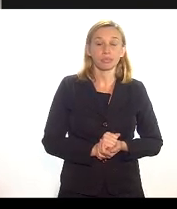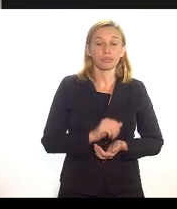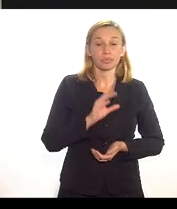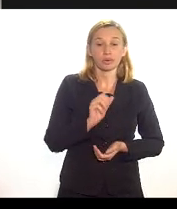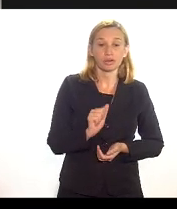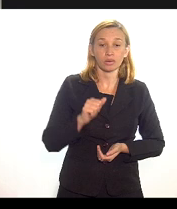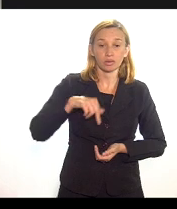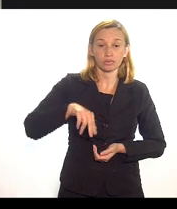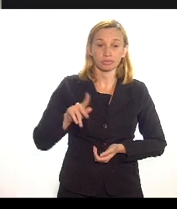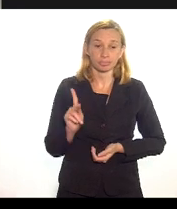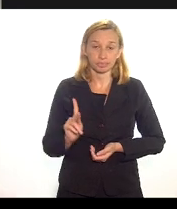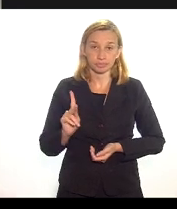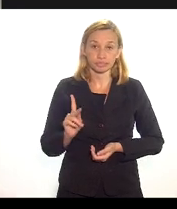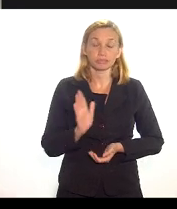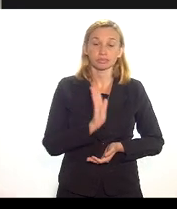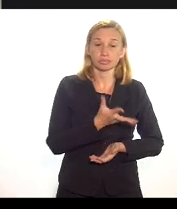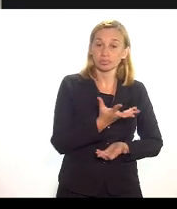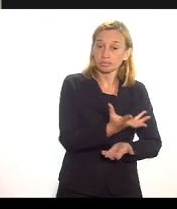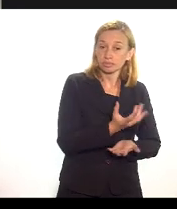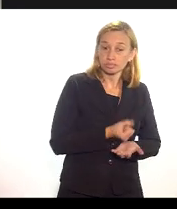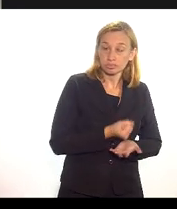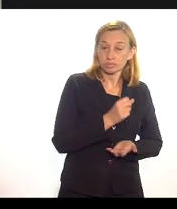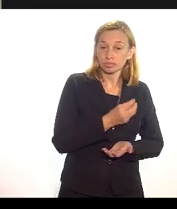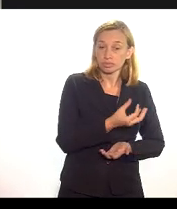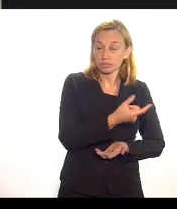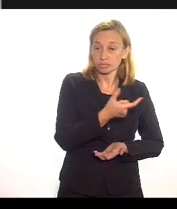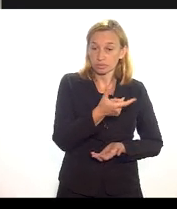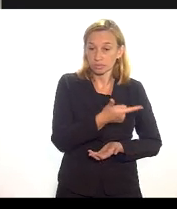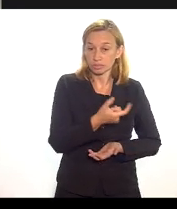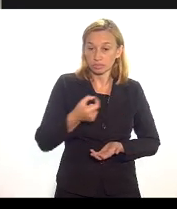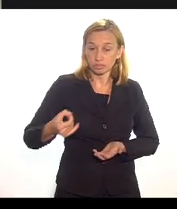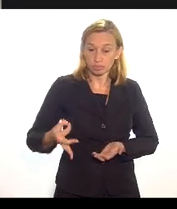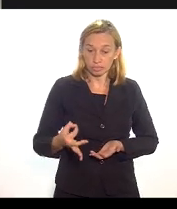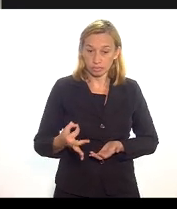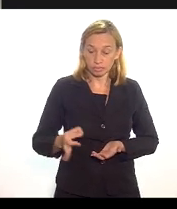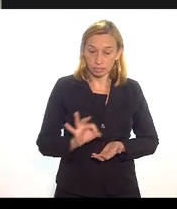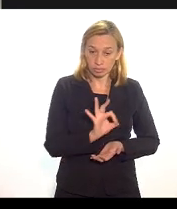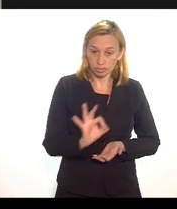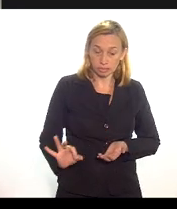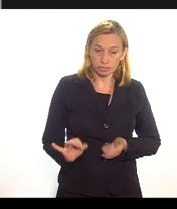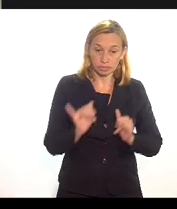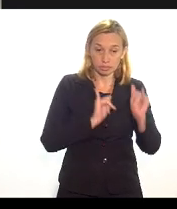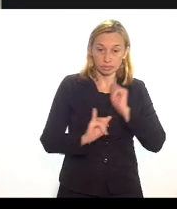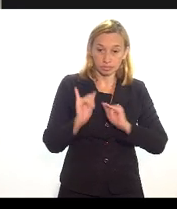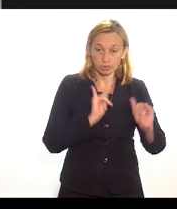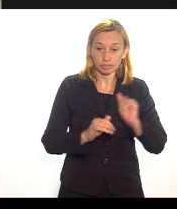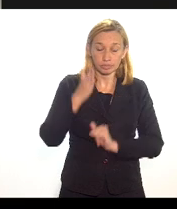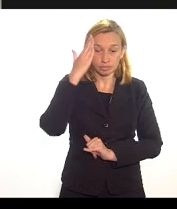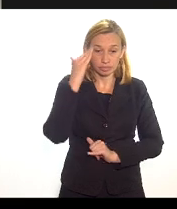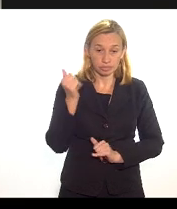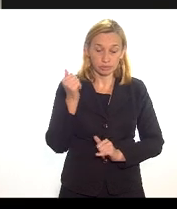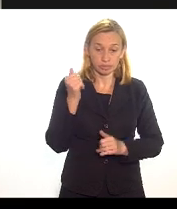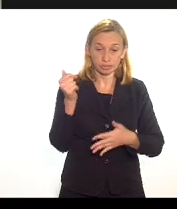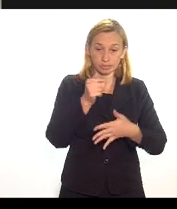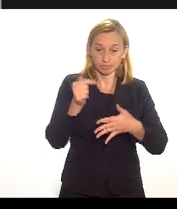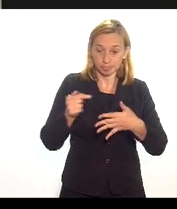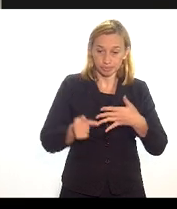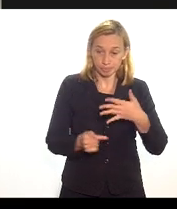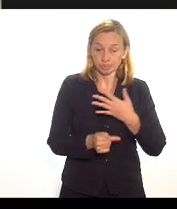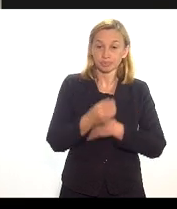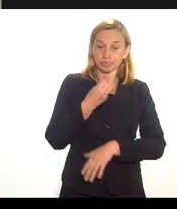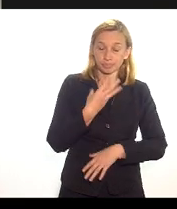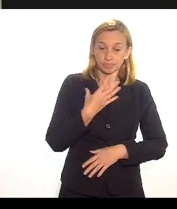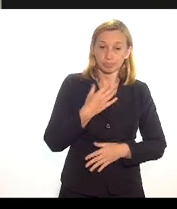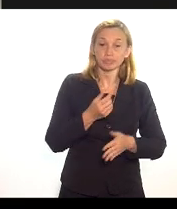ANP, que estava recebendo 100% das informações, ela sabe bem onde é o físico, ela sabe bem onde